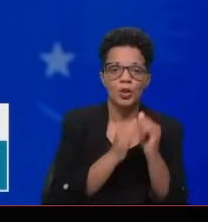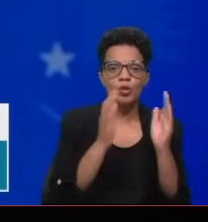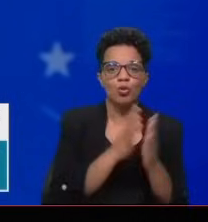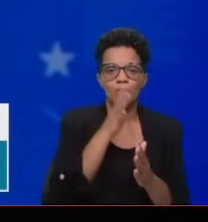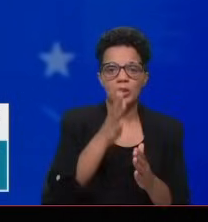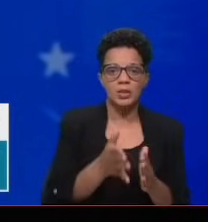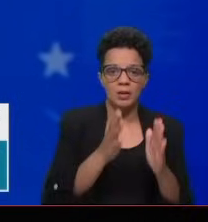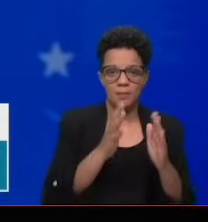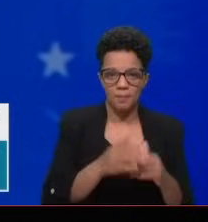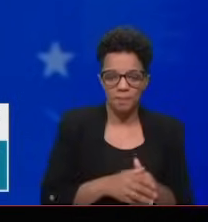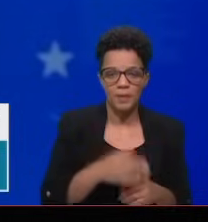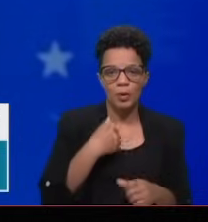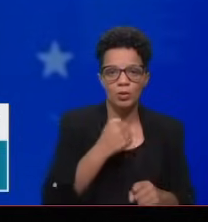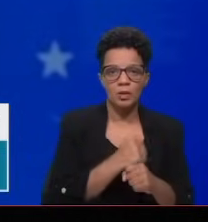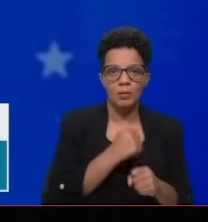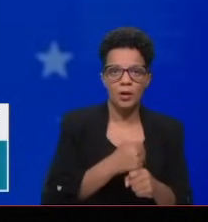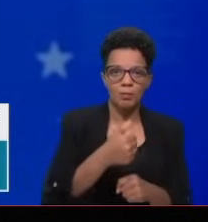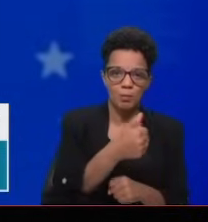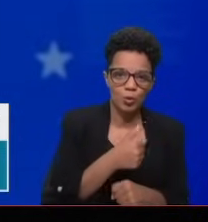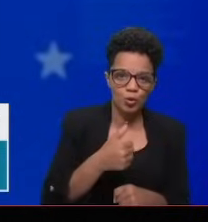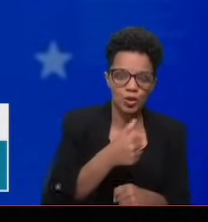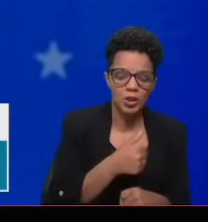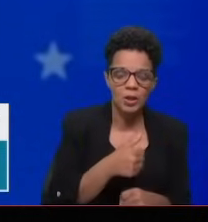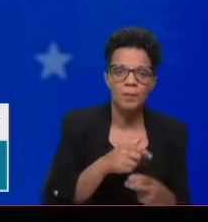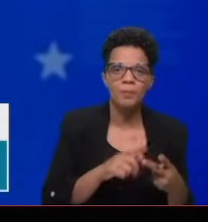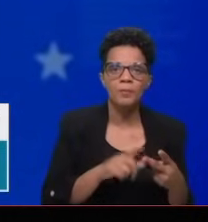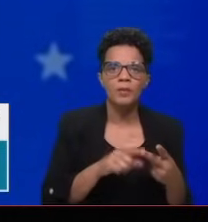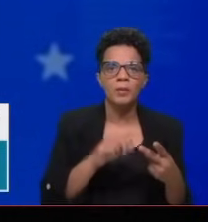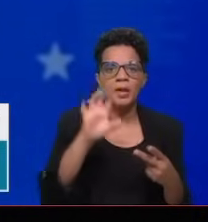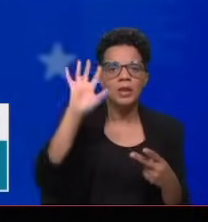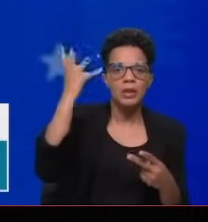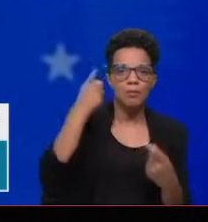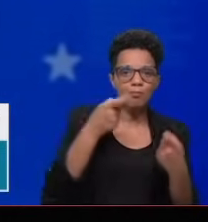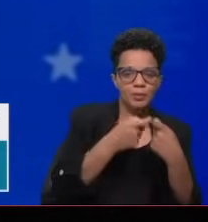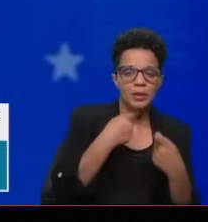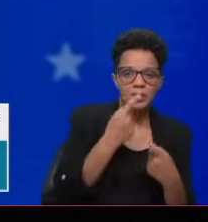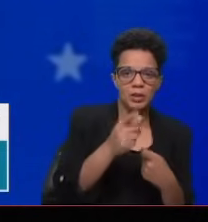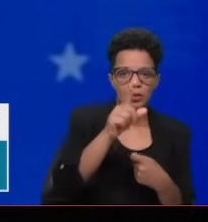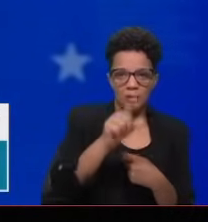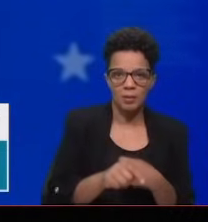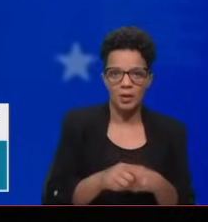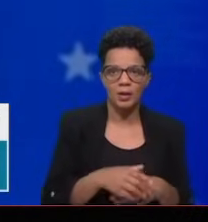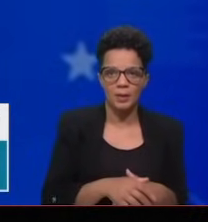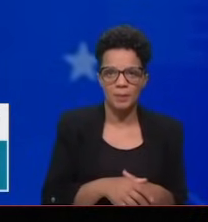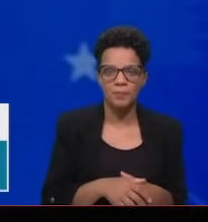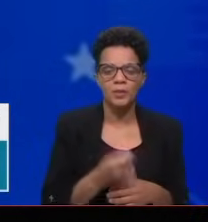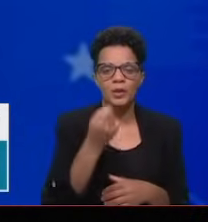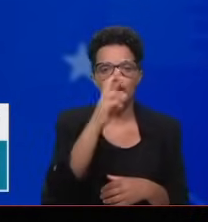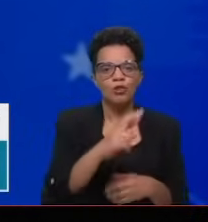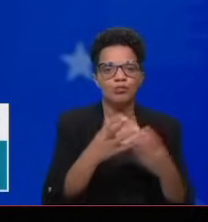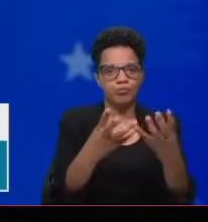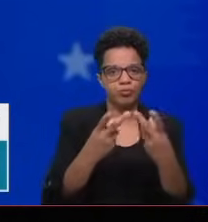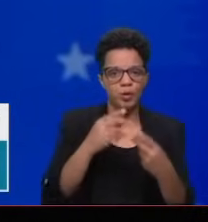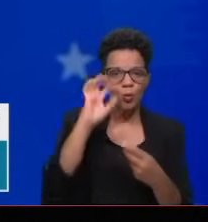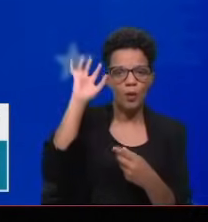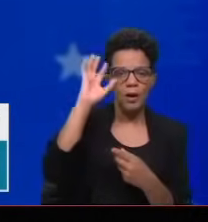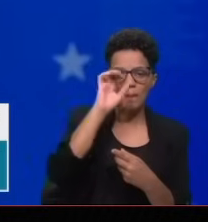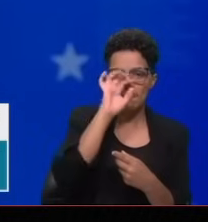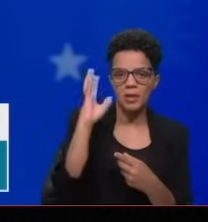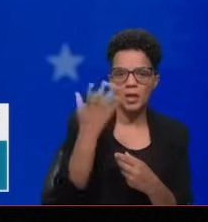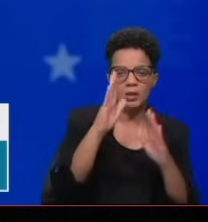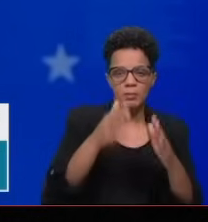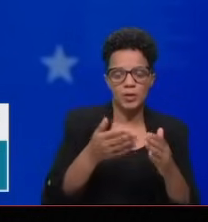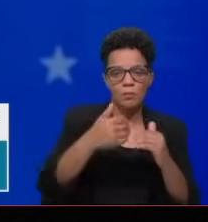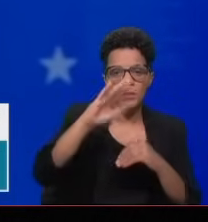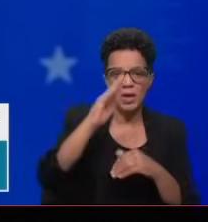maior e eu como biólogo e como protetor da da parte climática vou dizer que também o o o o orçamento para o ambiente tem que ser maior a